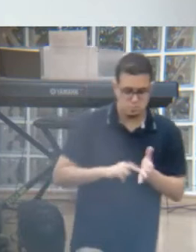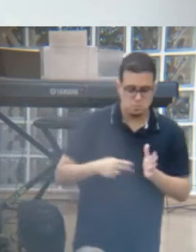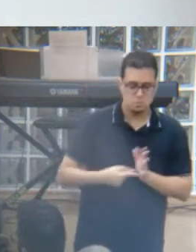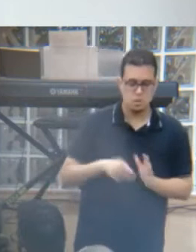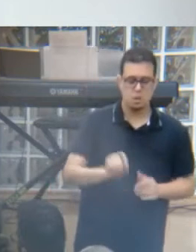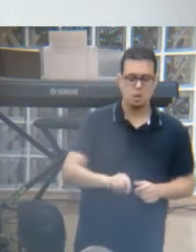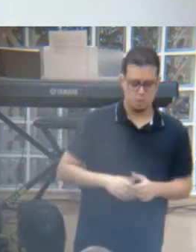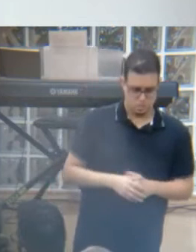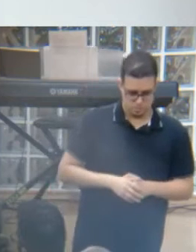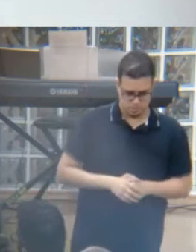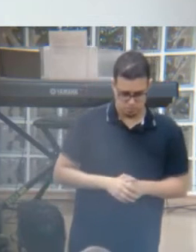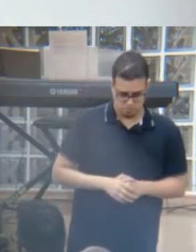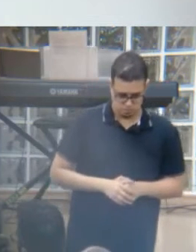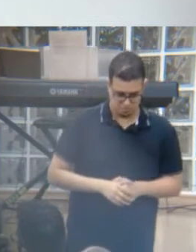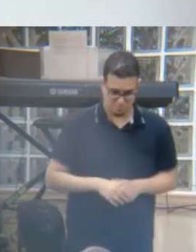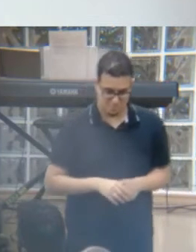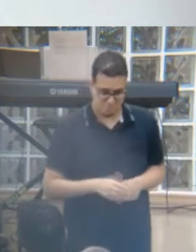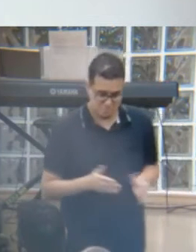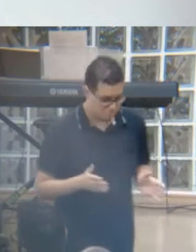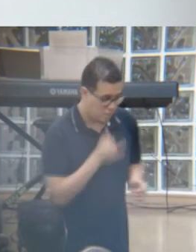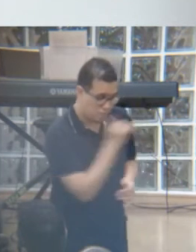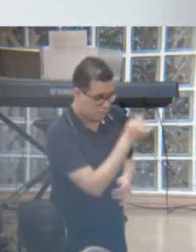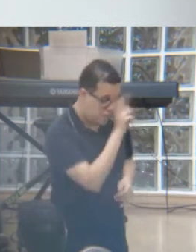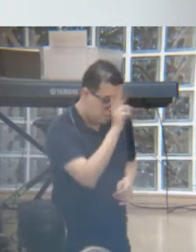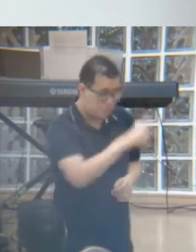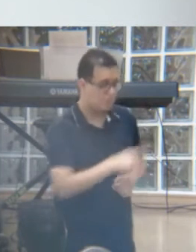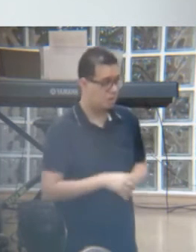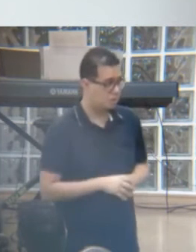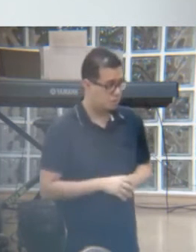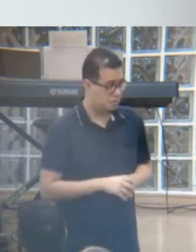tona, trazendo à memória, é uma confrontação,